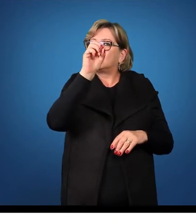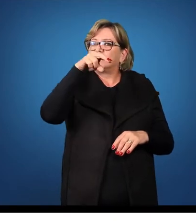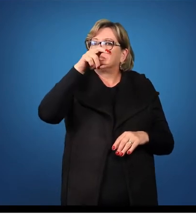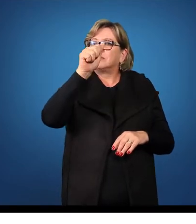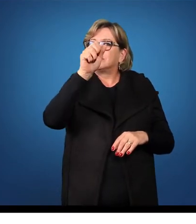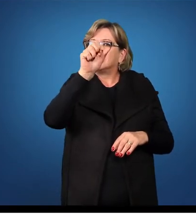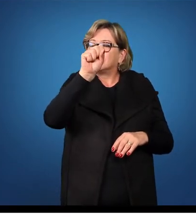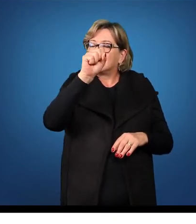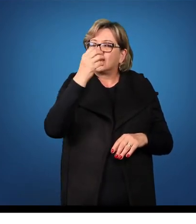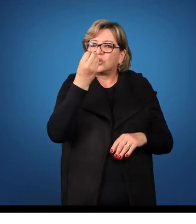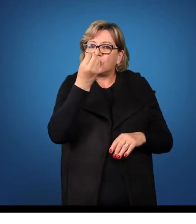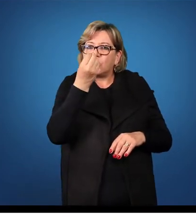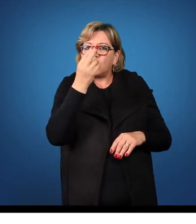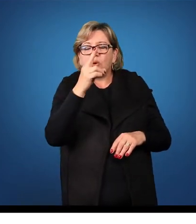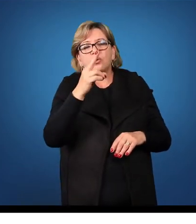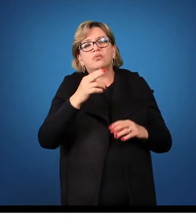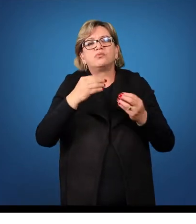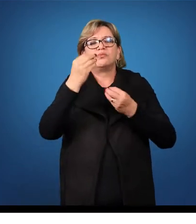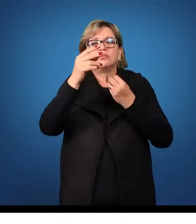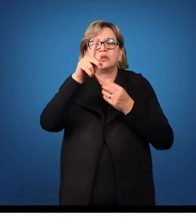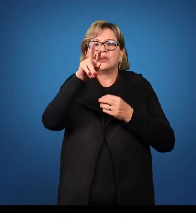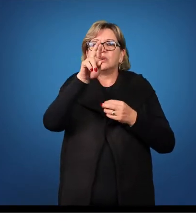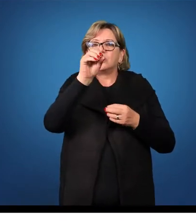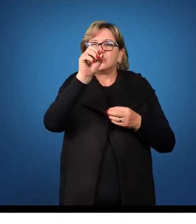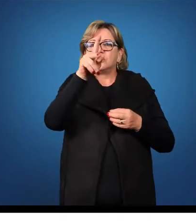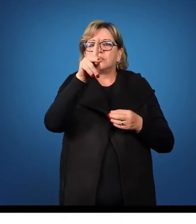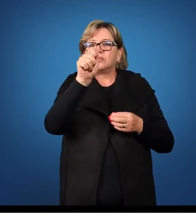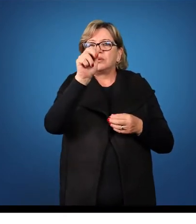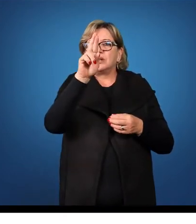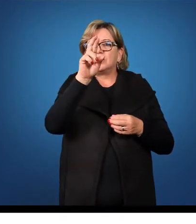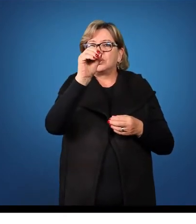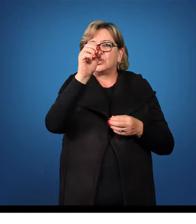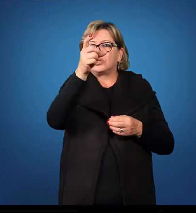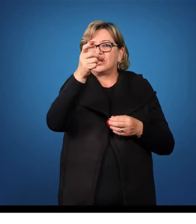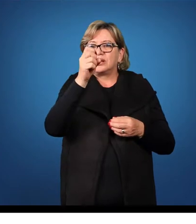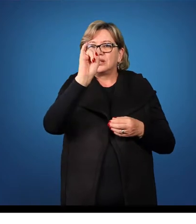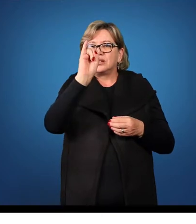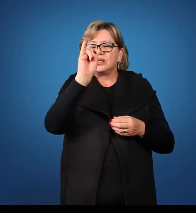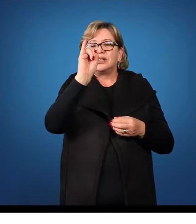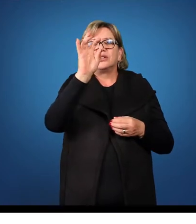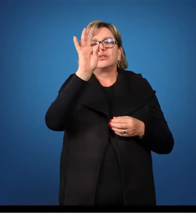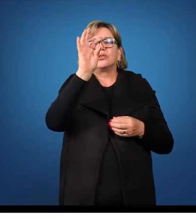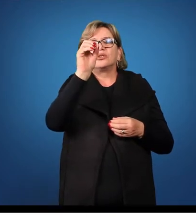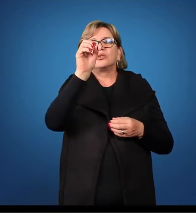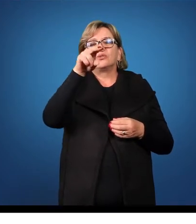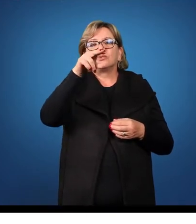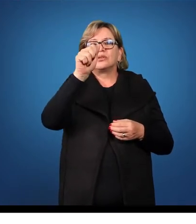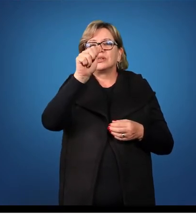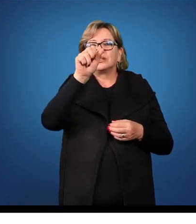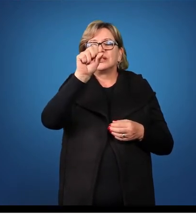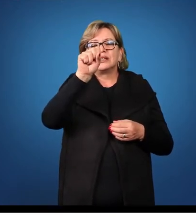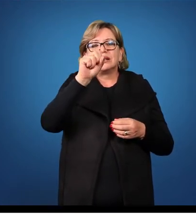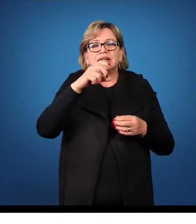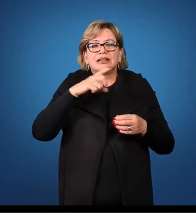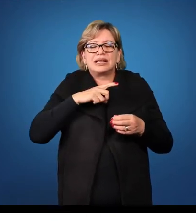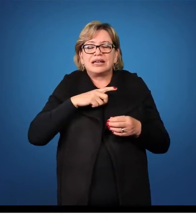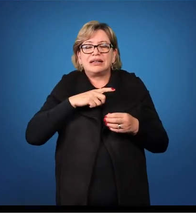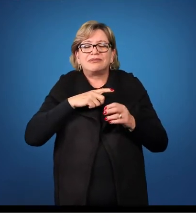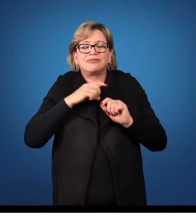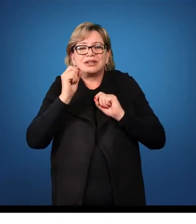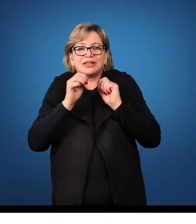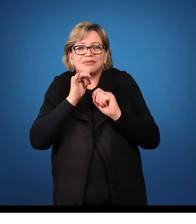vocês no exemplo agora foi o que me chamou a atenção canto essa tonalidade